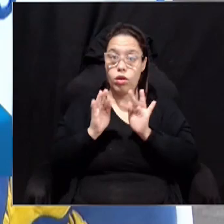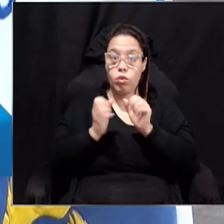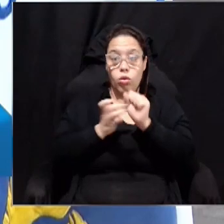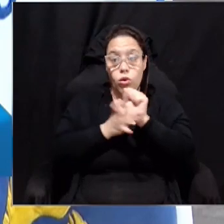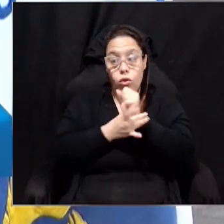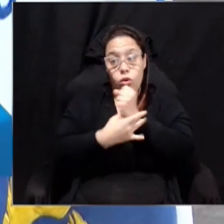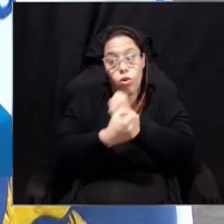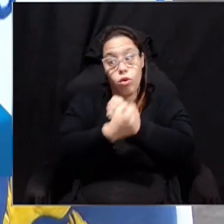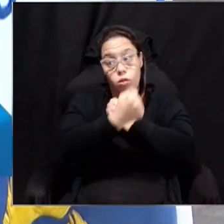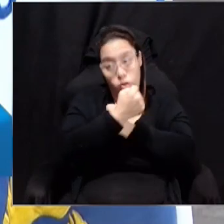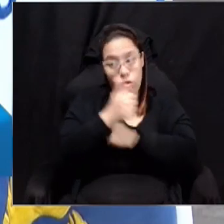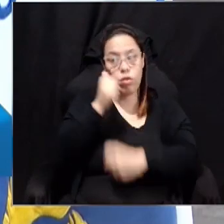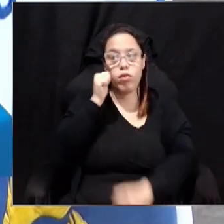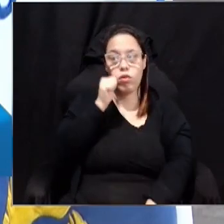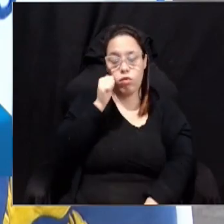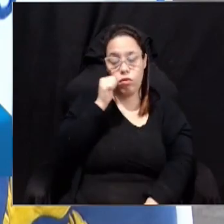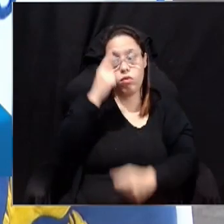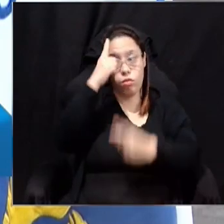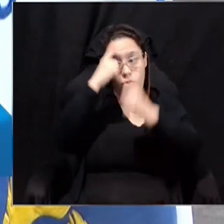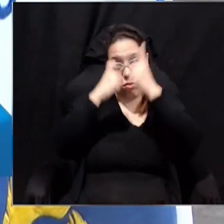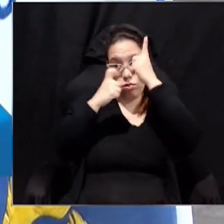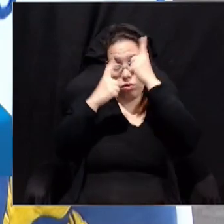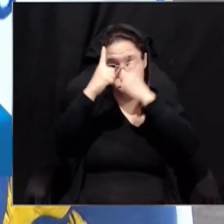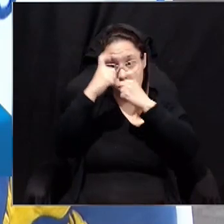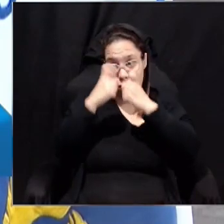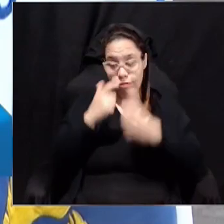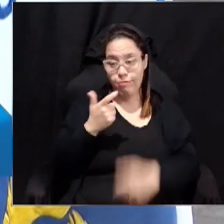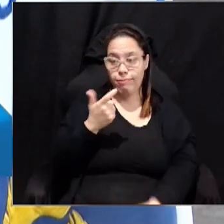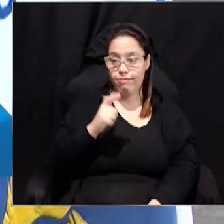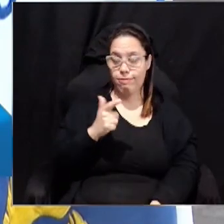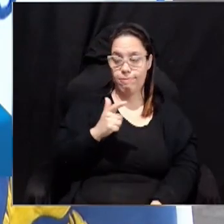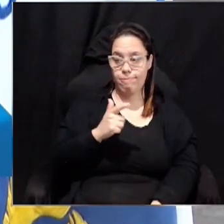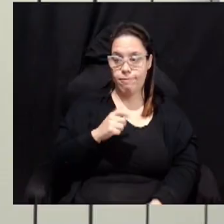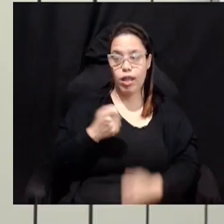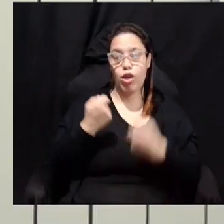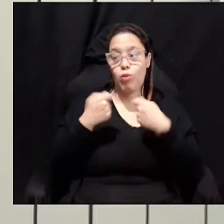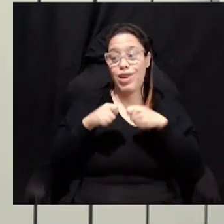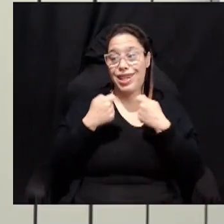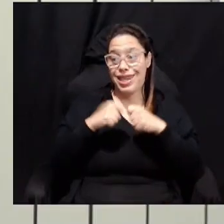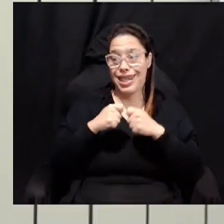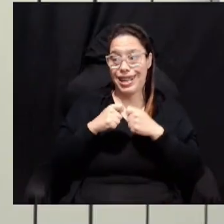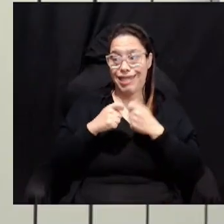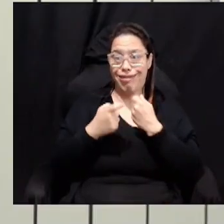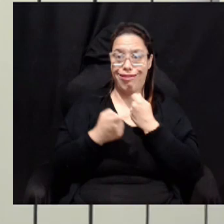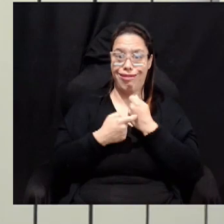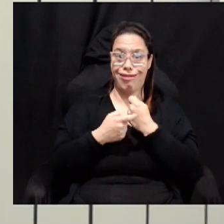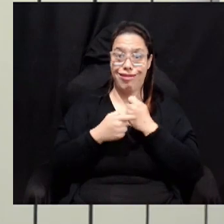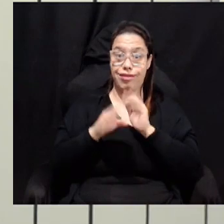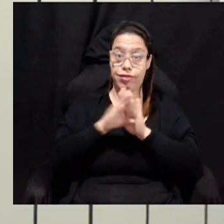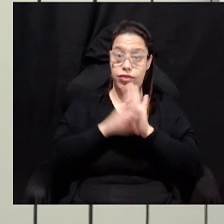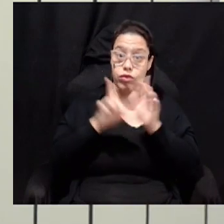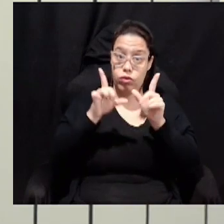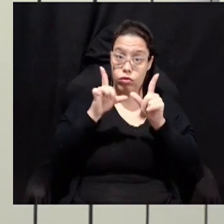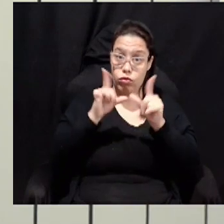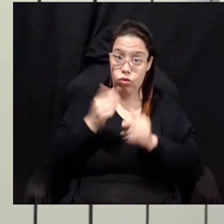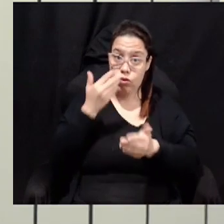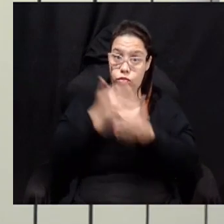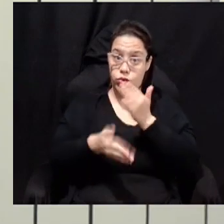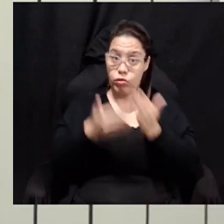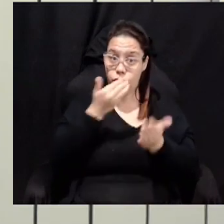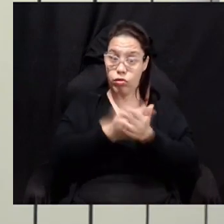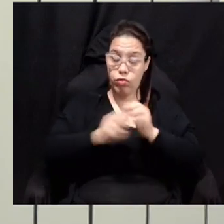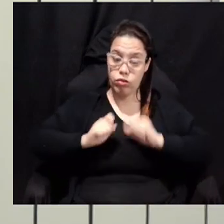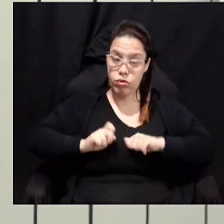mulheres vítimas. É evidente que nós gostaríamos que não precisasse desse tipo de programa. Reduzir as perdas na distribuição